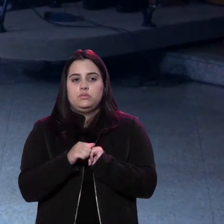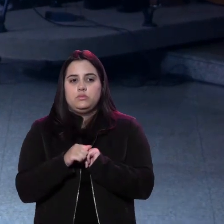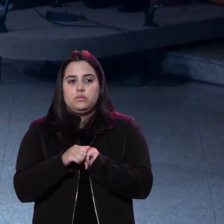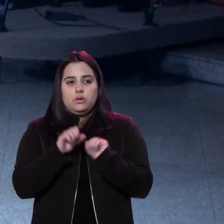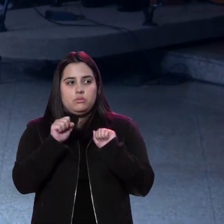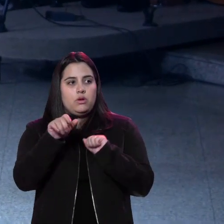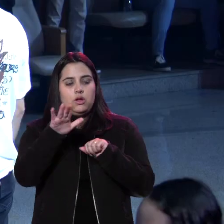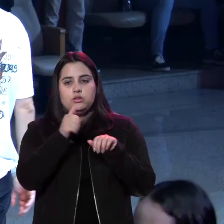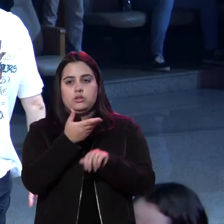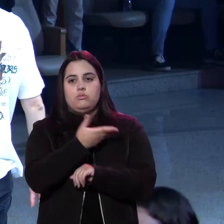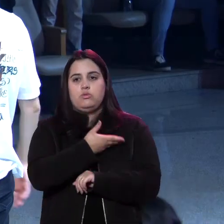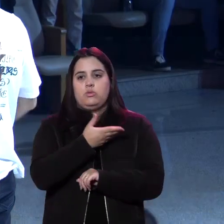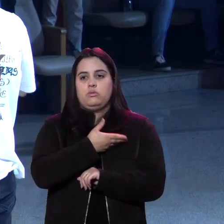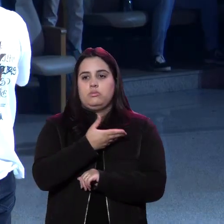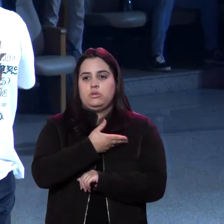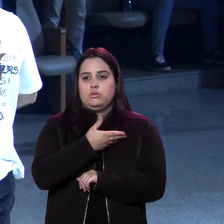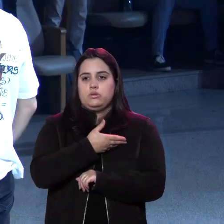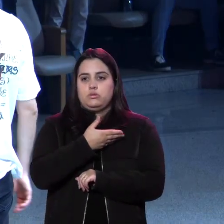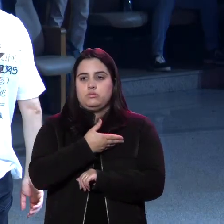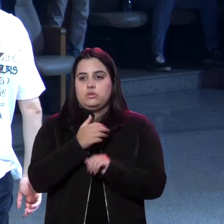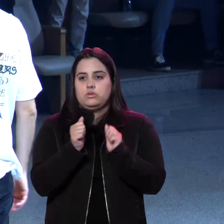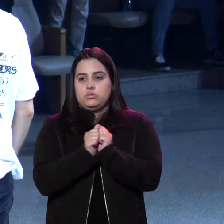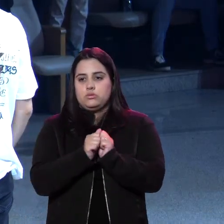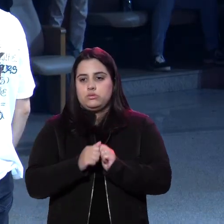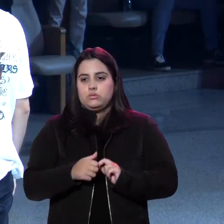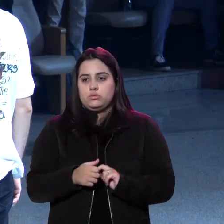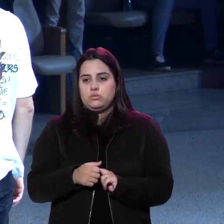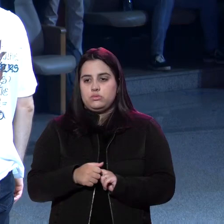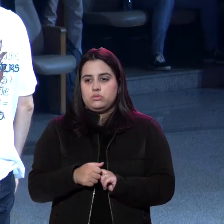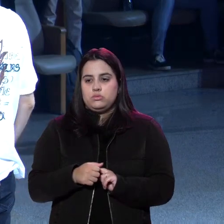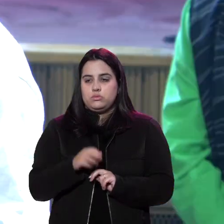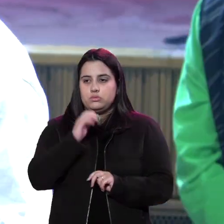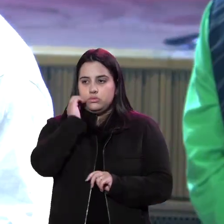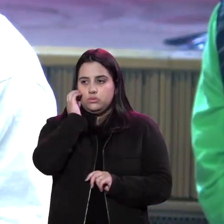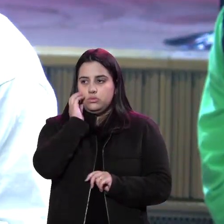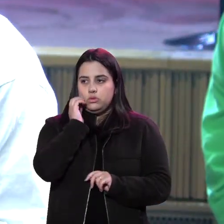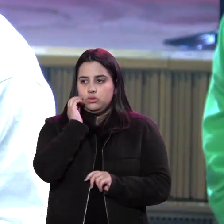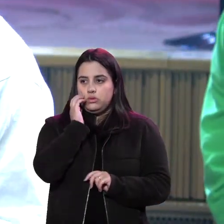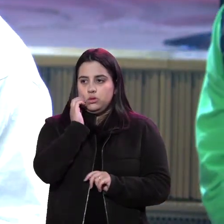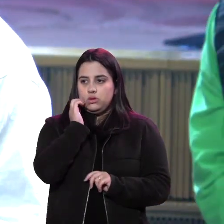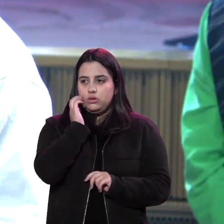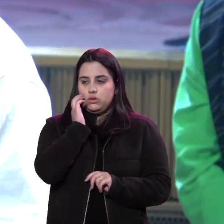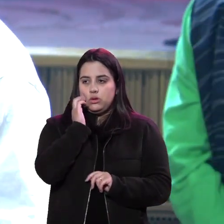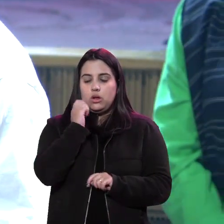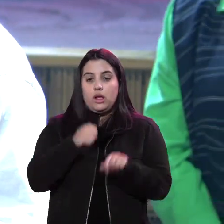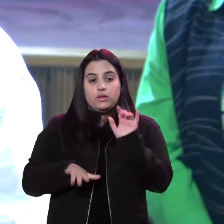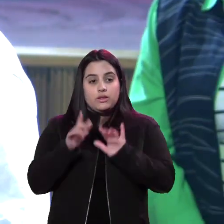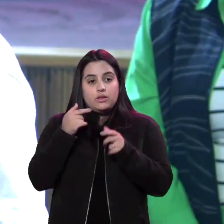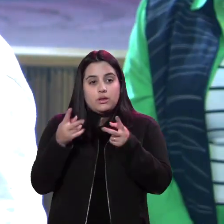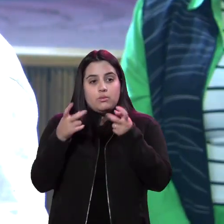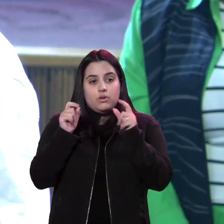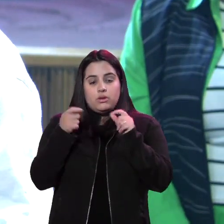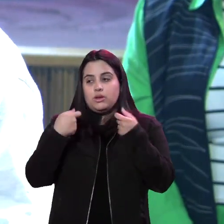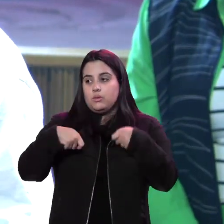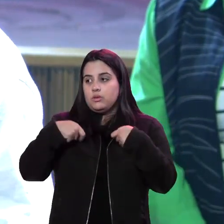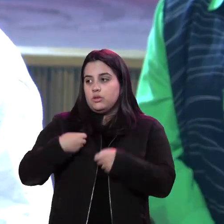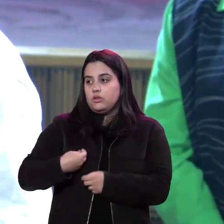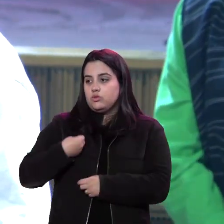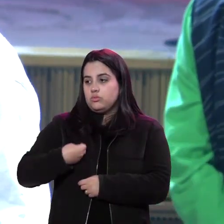Chama um amigo do lado para vir junto com você, não tem problema. Talvez você viu que precisa de uma vida nova.